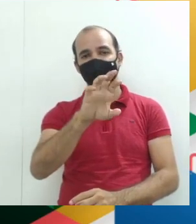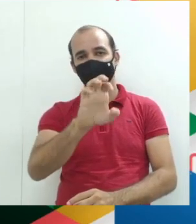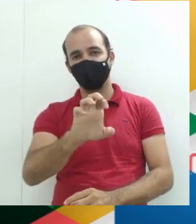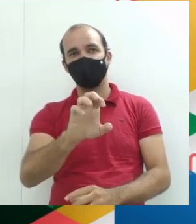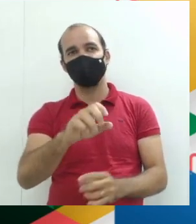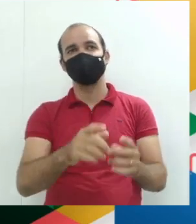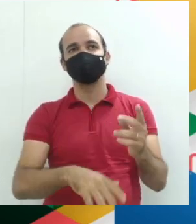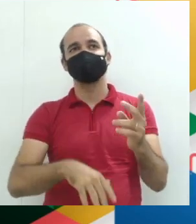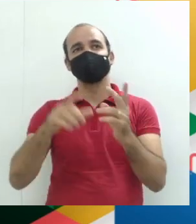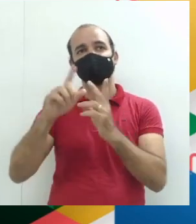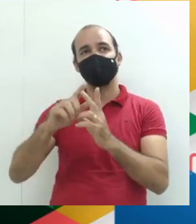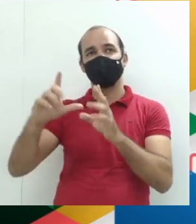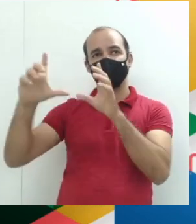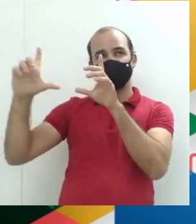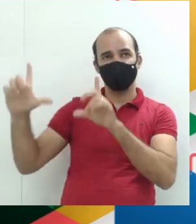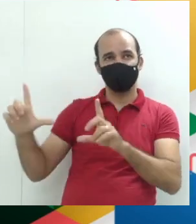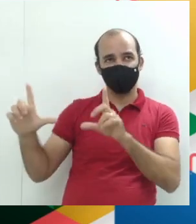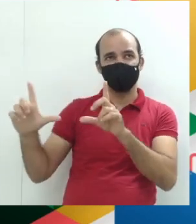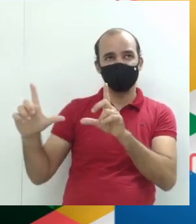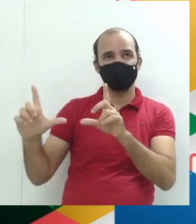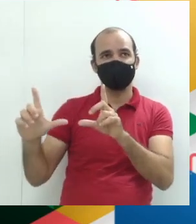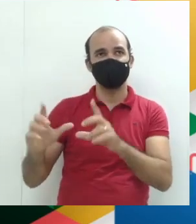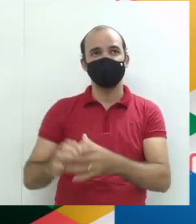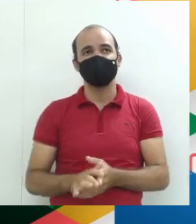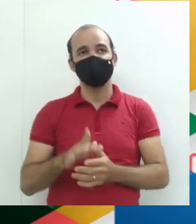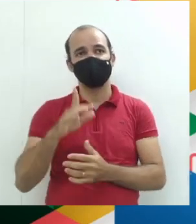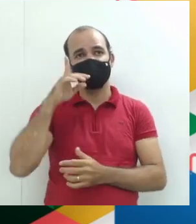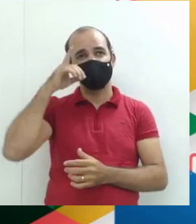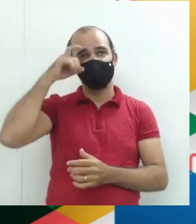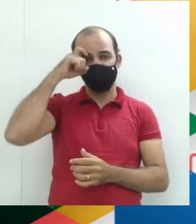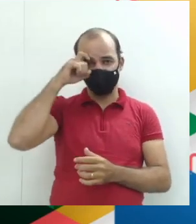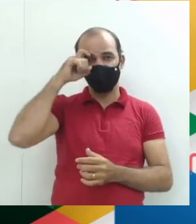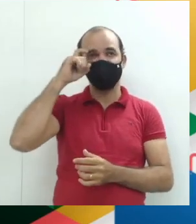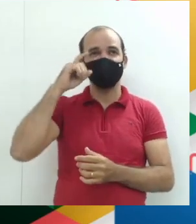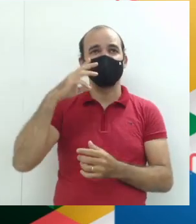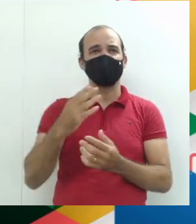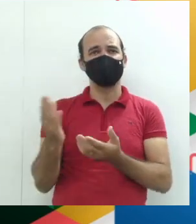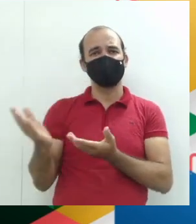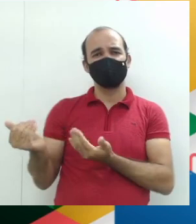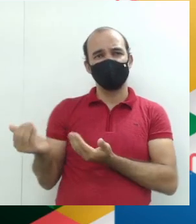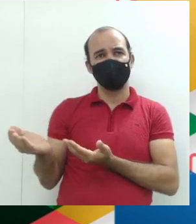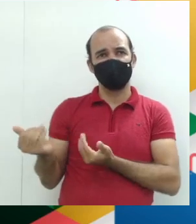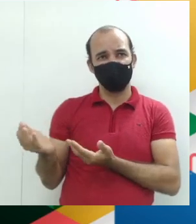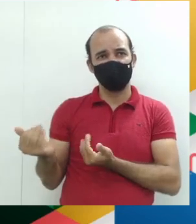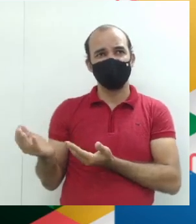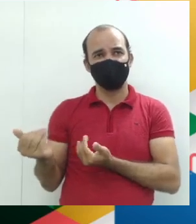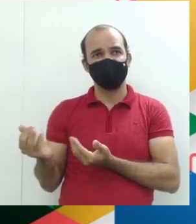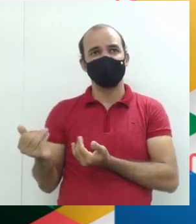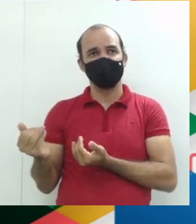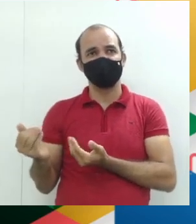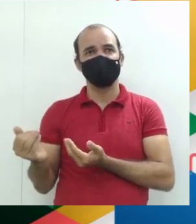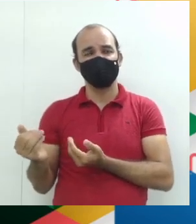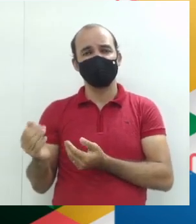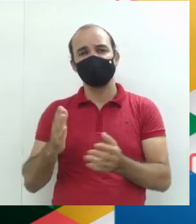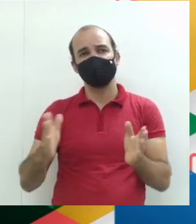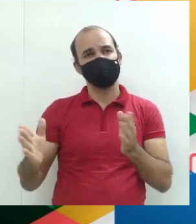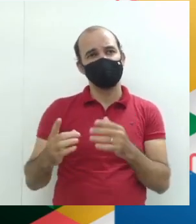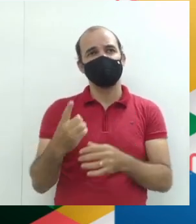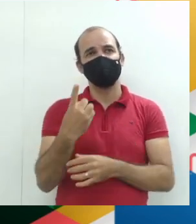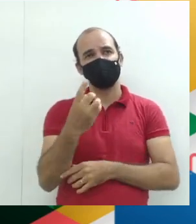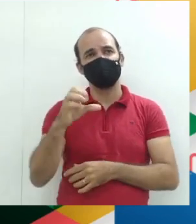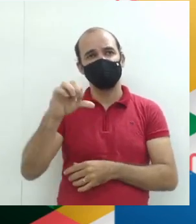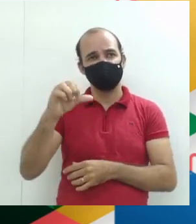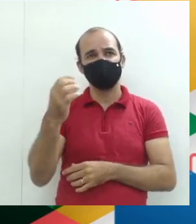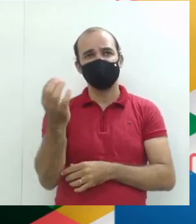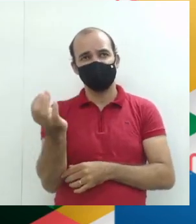uma imagem de Caetano Veloso e Gilberto Gil, ainda bem jovens. Provavelmente essa imagem é da década de 60,